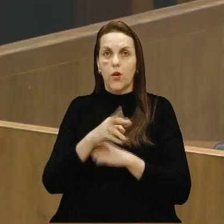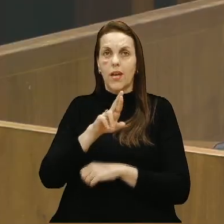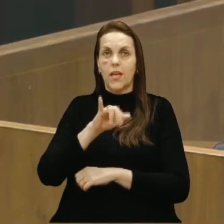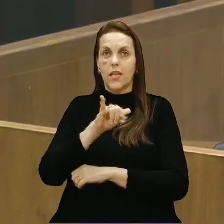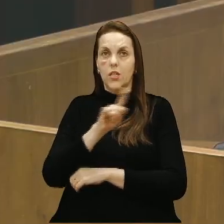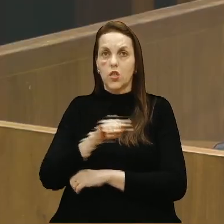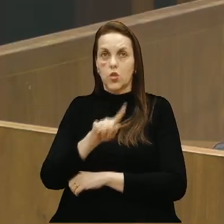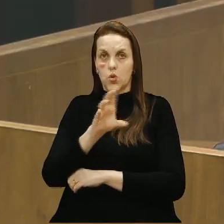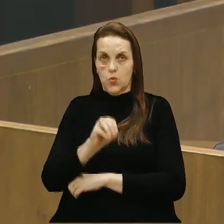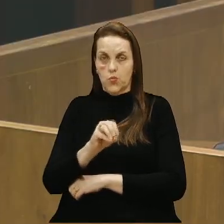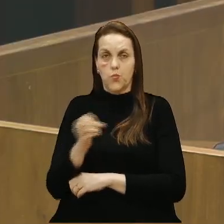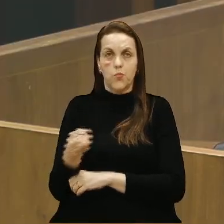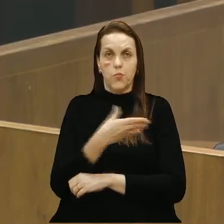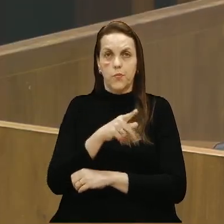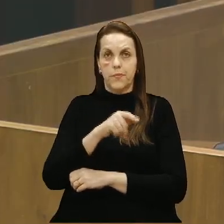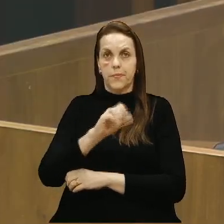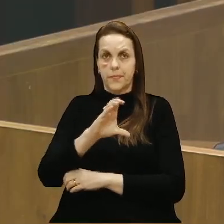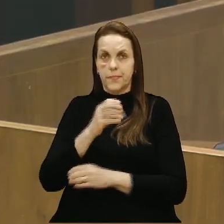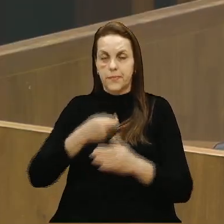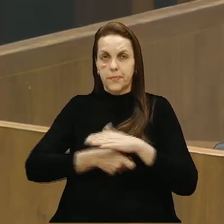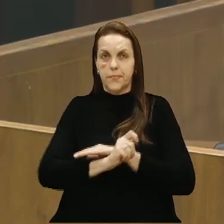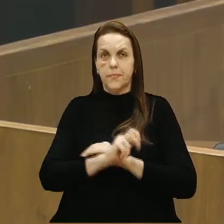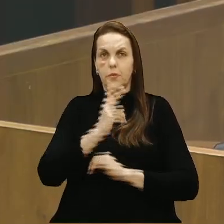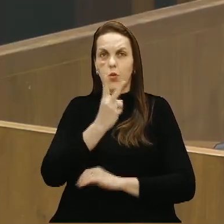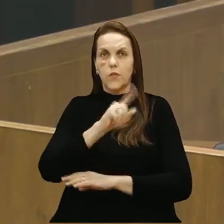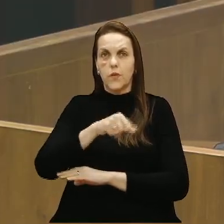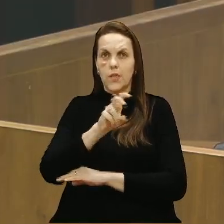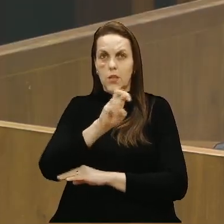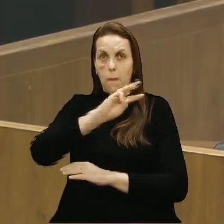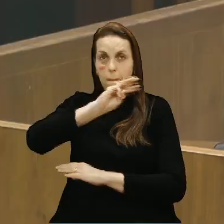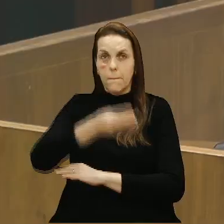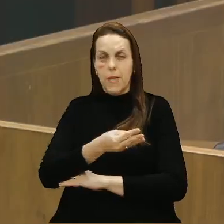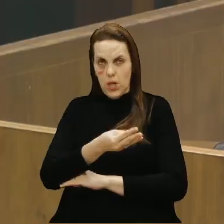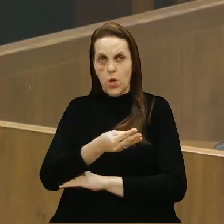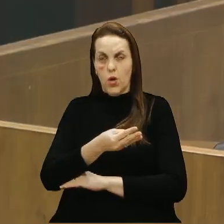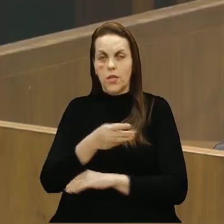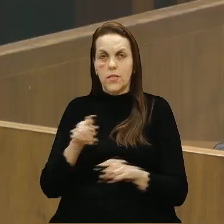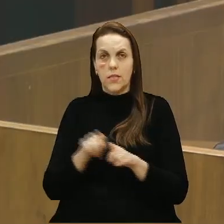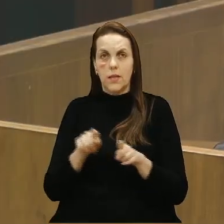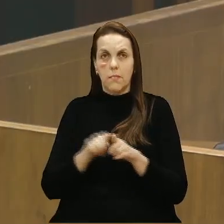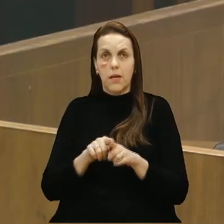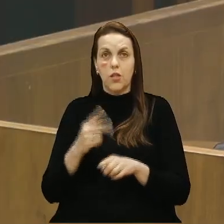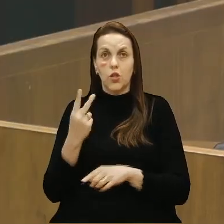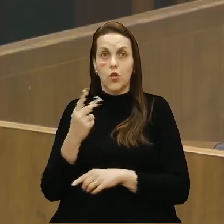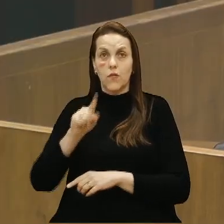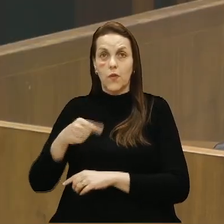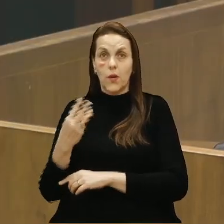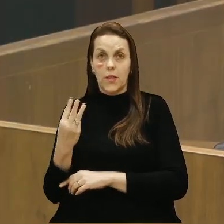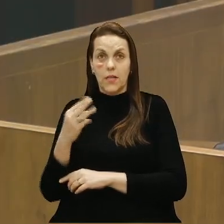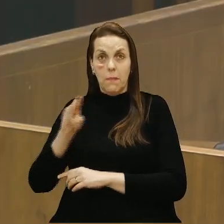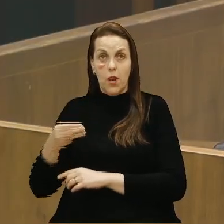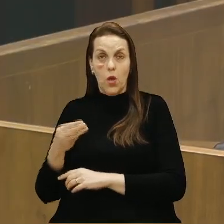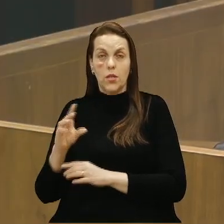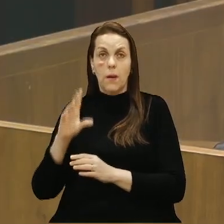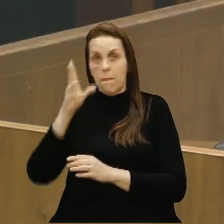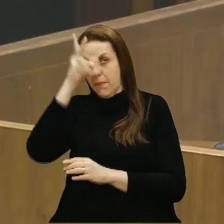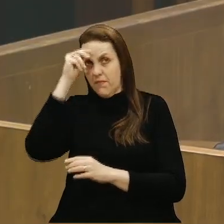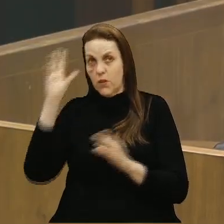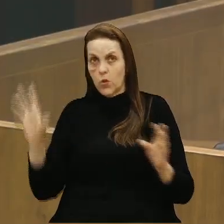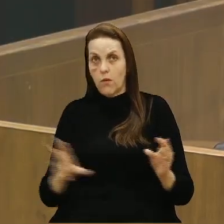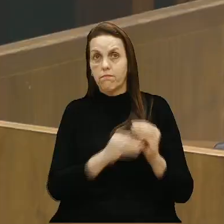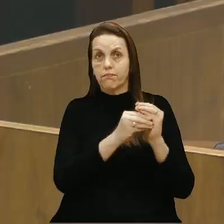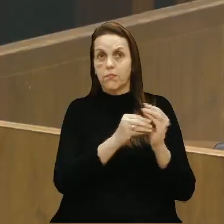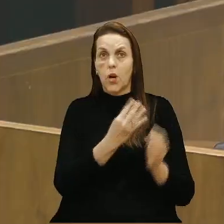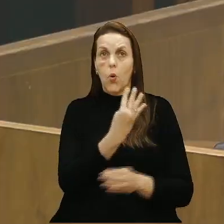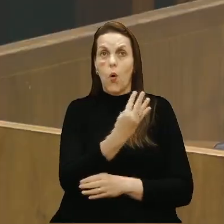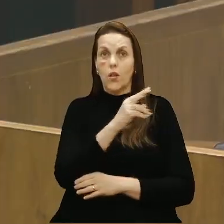PAC foram investidos 2,5 milhões em contrapartida de 2,13 milhões da Prefeitura, totalizando um orçamento de